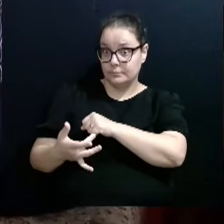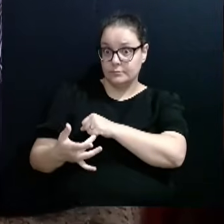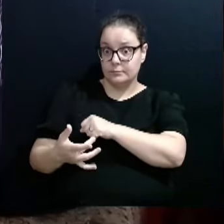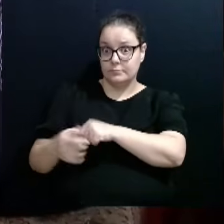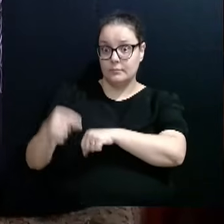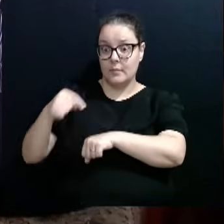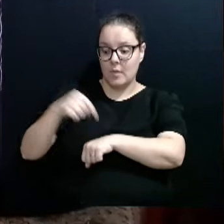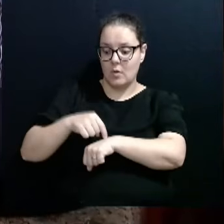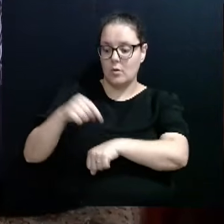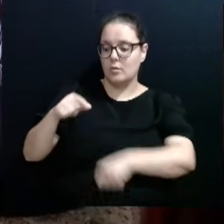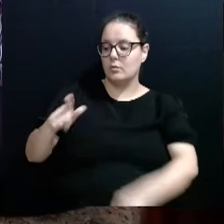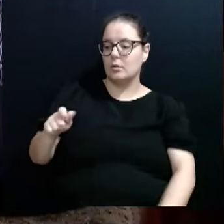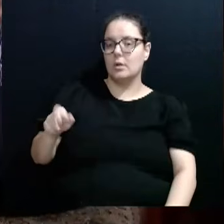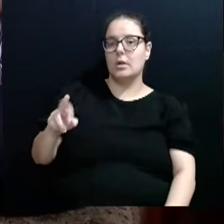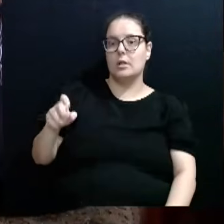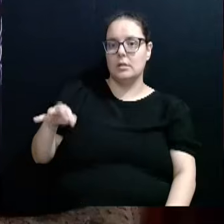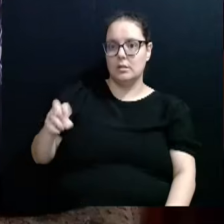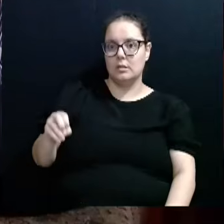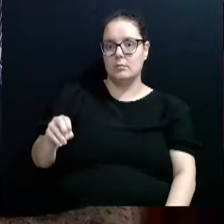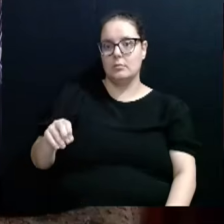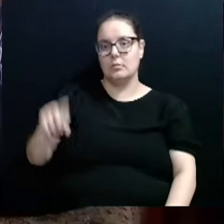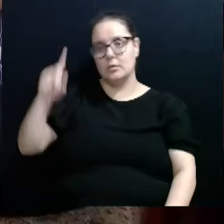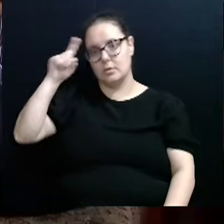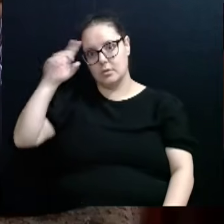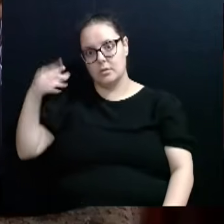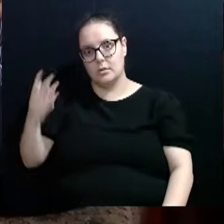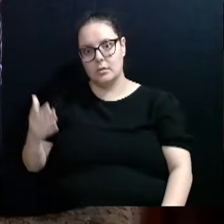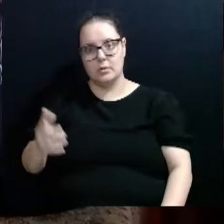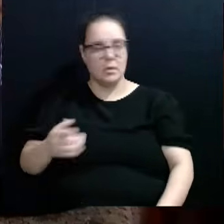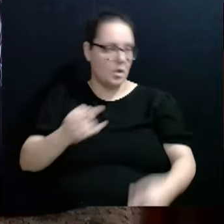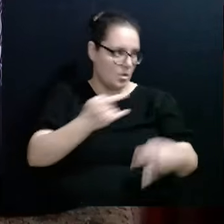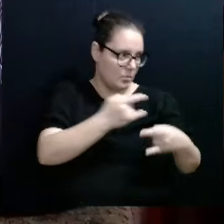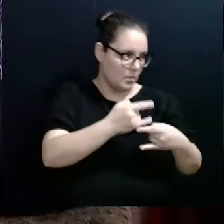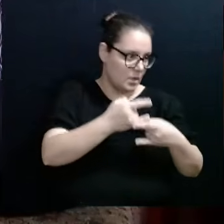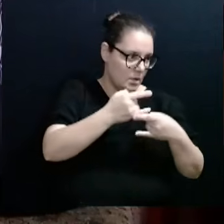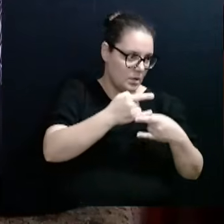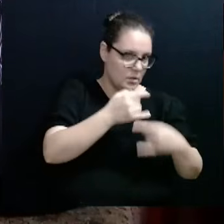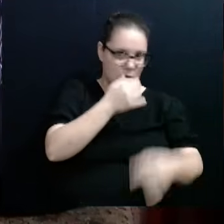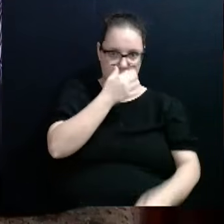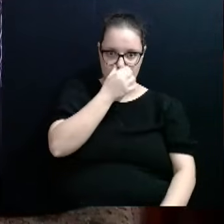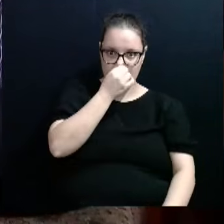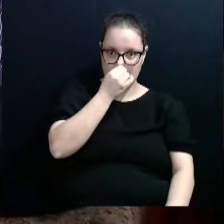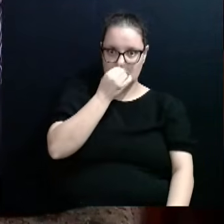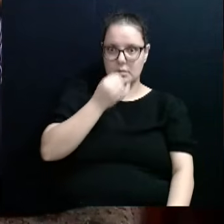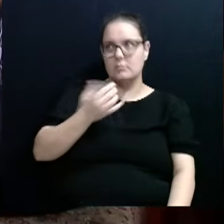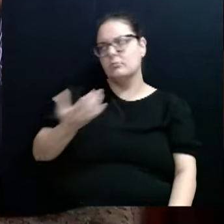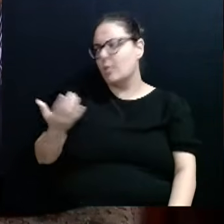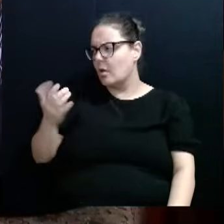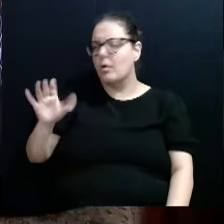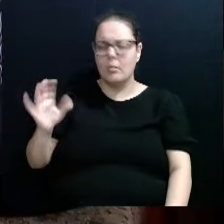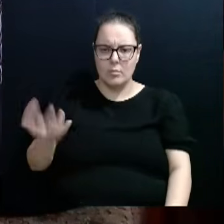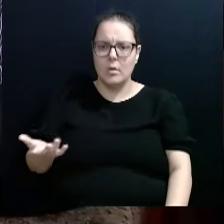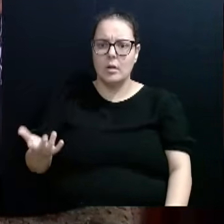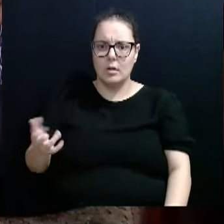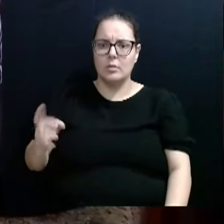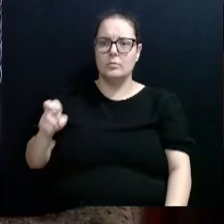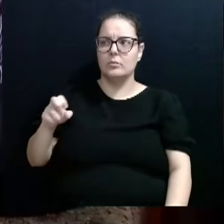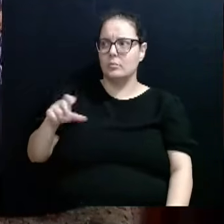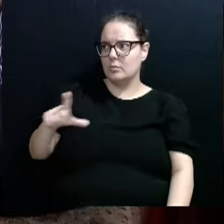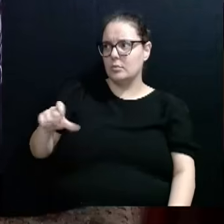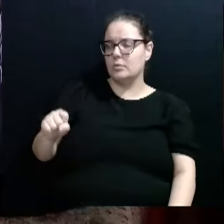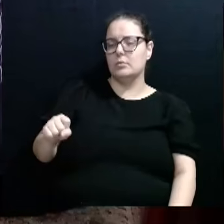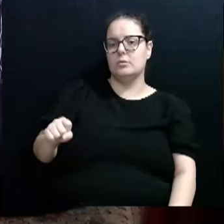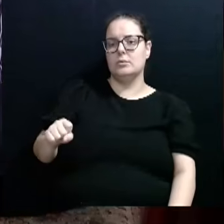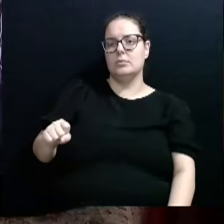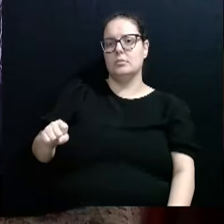dia é a hora do garimpo. A hora do garimpo que é uma live? Não, é uma postagem, um Reels no Instagram, que é a hora do garimpo,